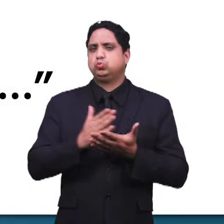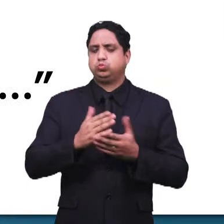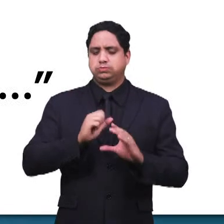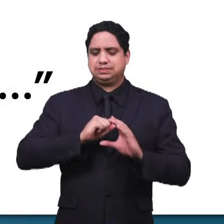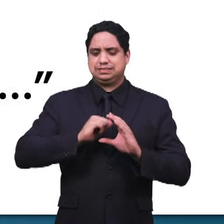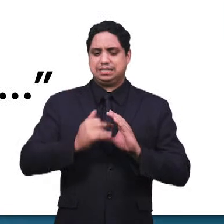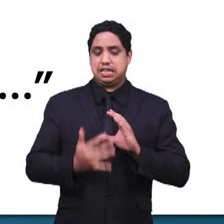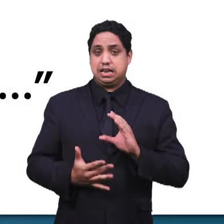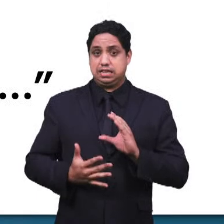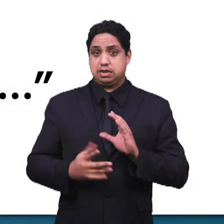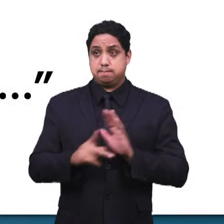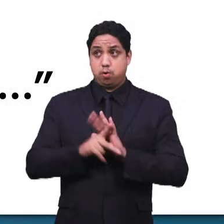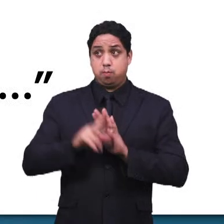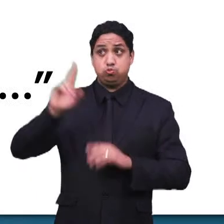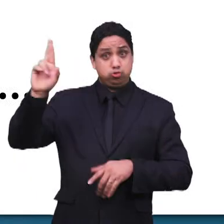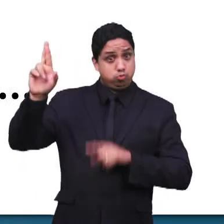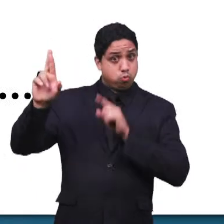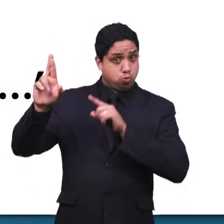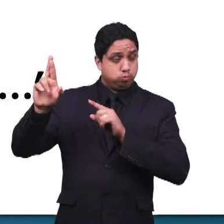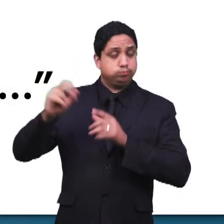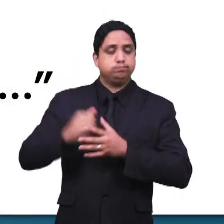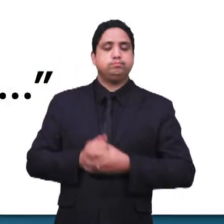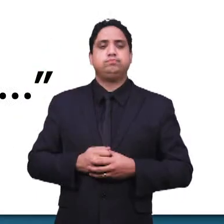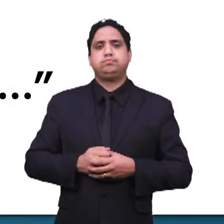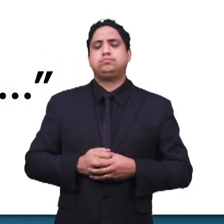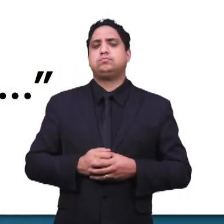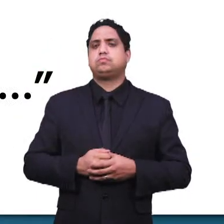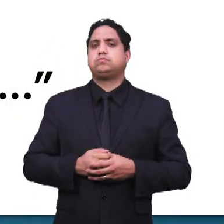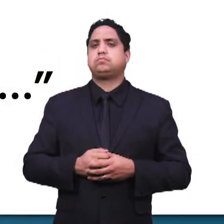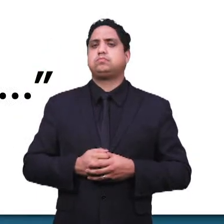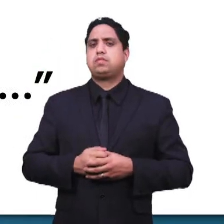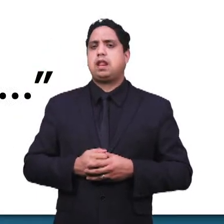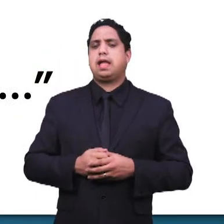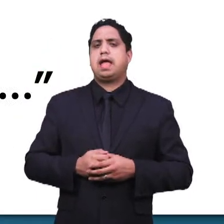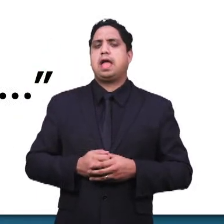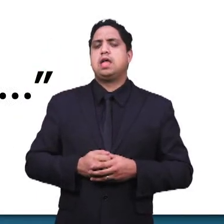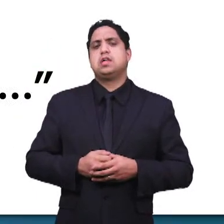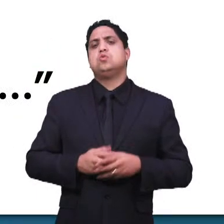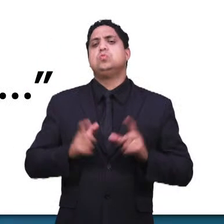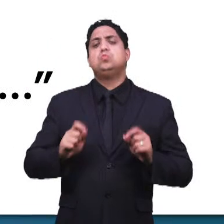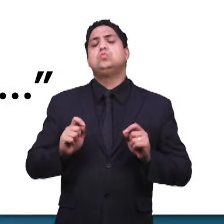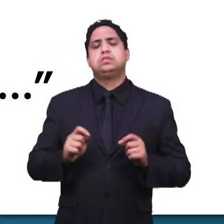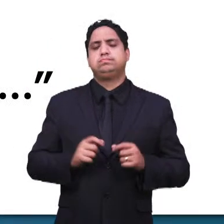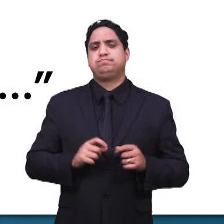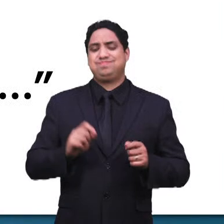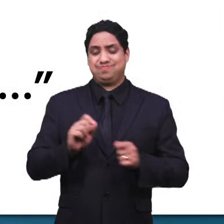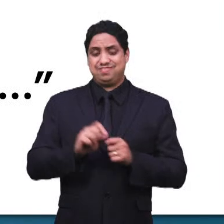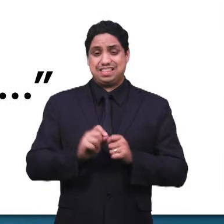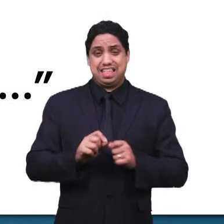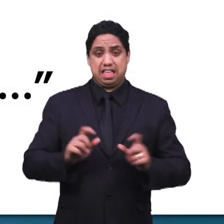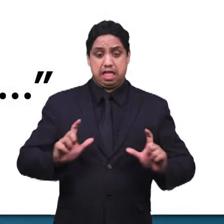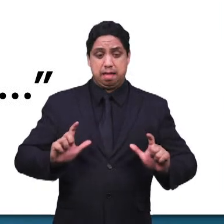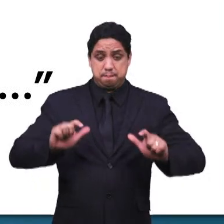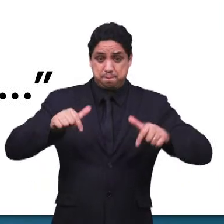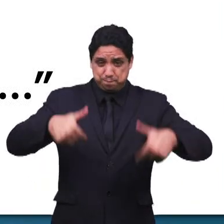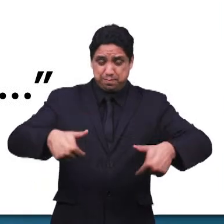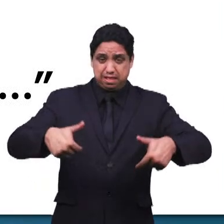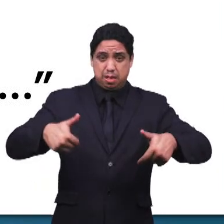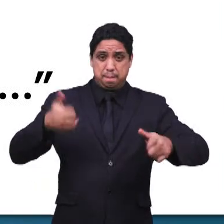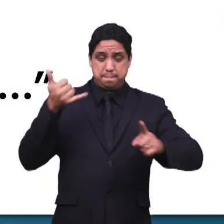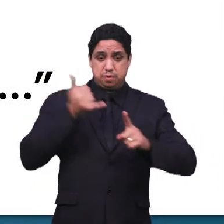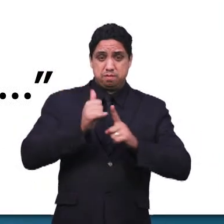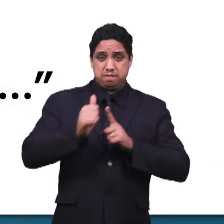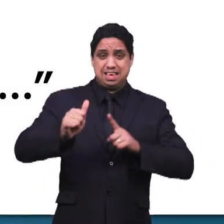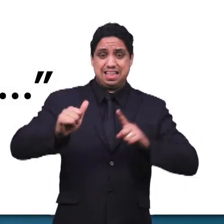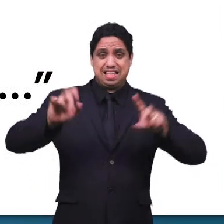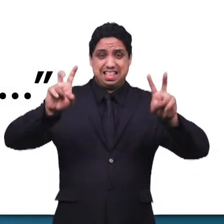Senhor. A tarefa é: faça a aplicação profética das seguintes expressões. Letra